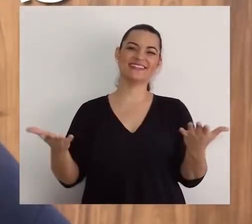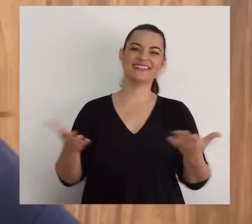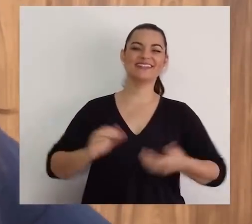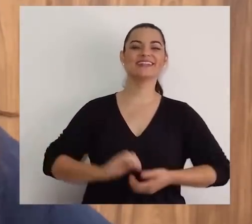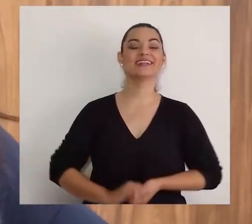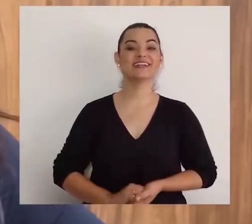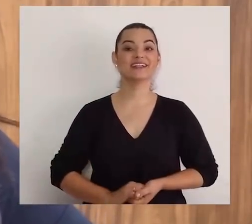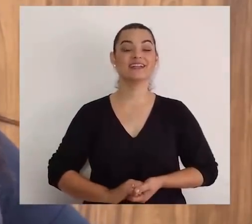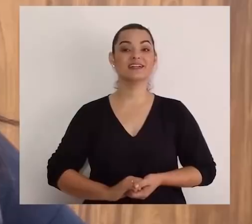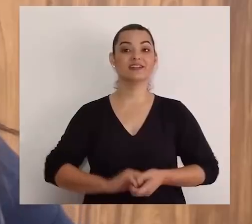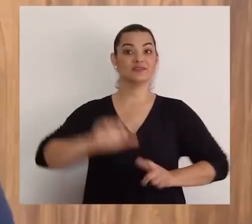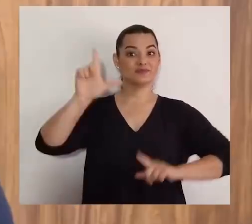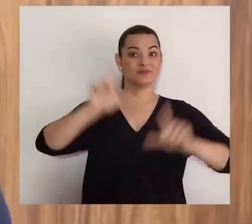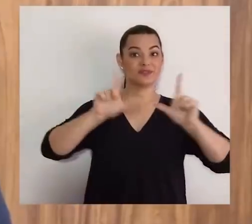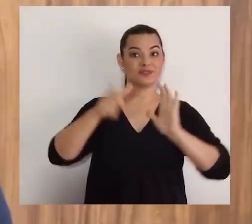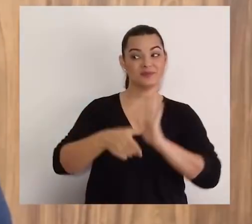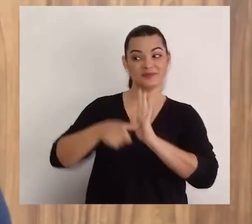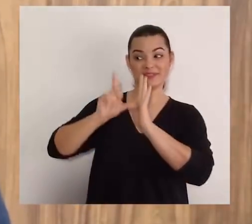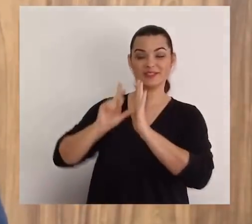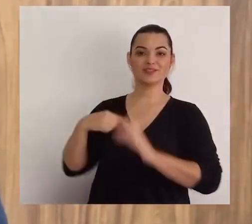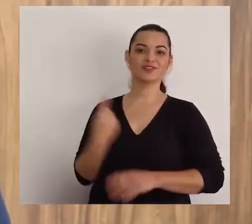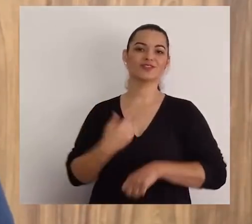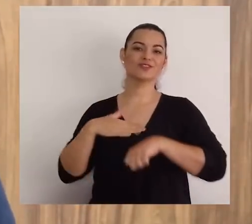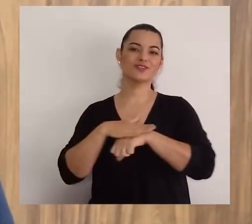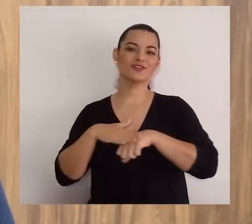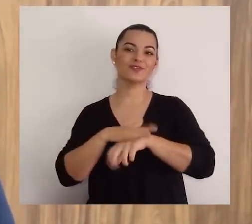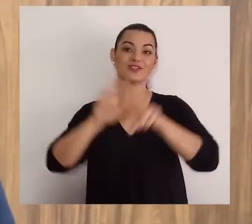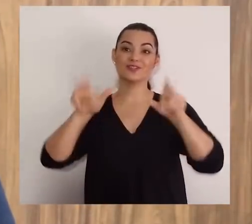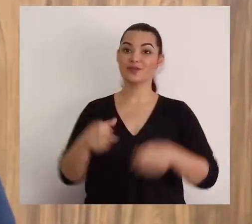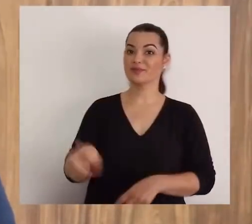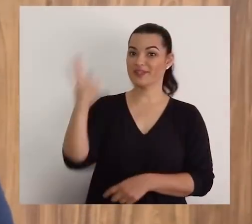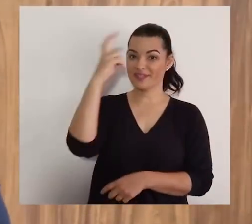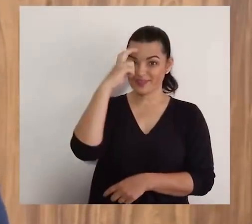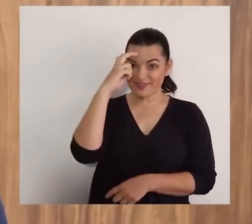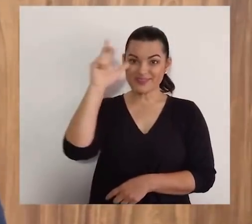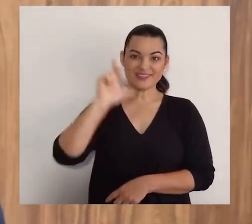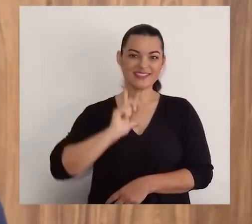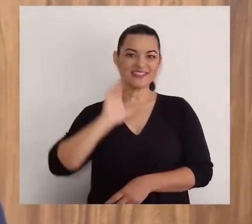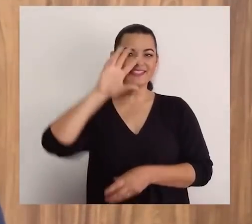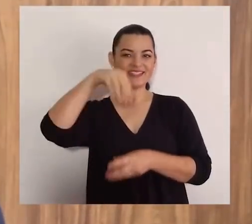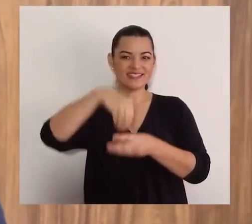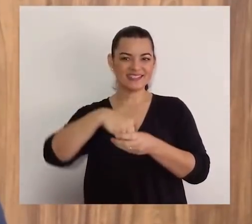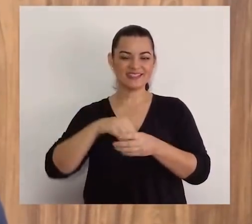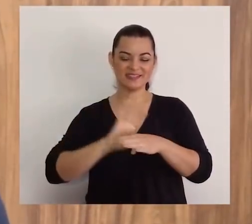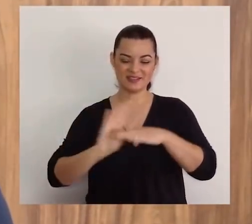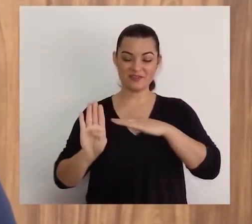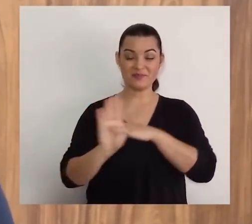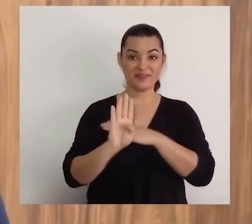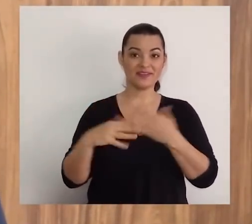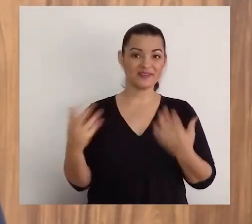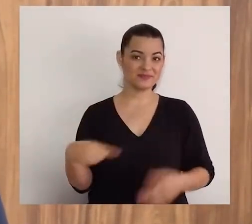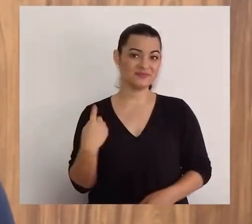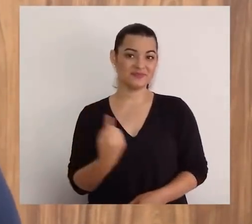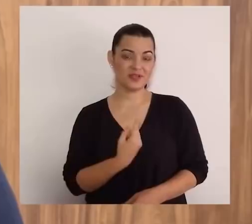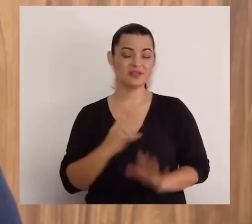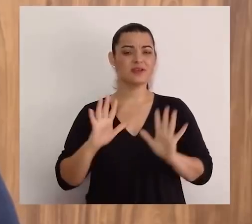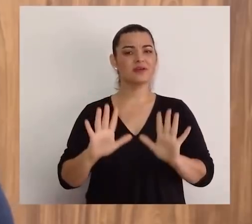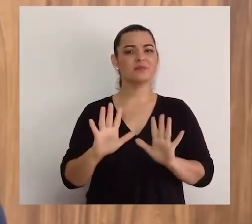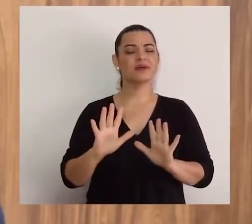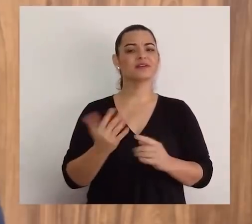Letras. No programa passado, nós falamos das manifestações culturais presentes no nosso bairro. Mas e